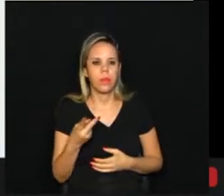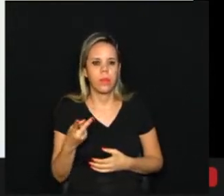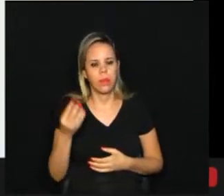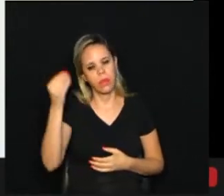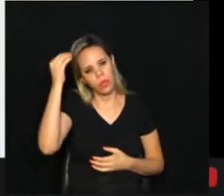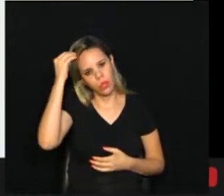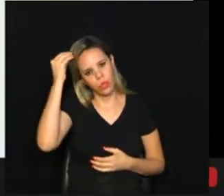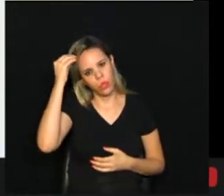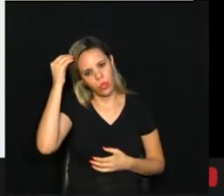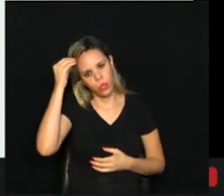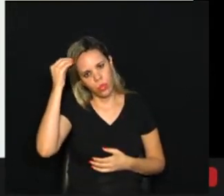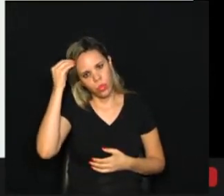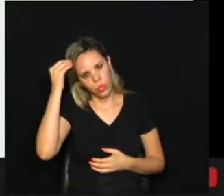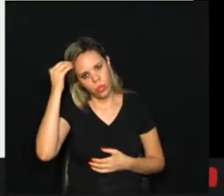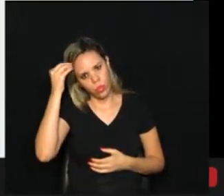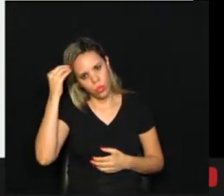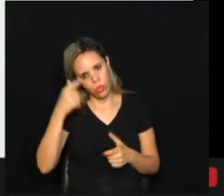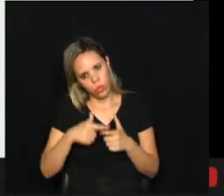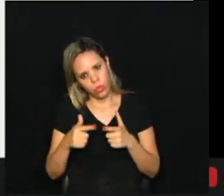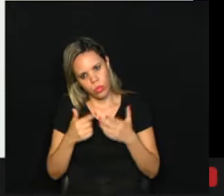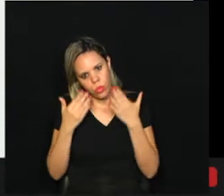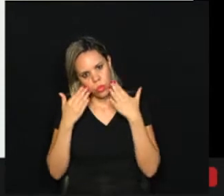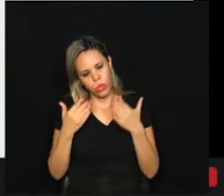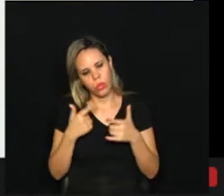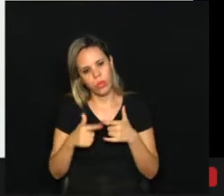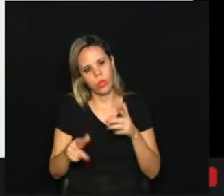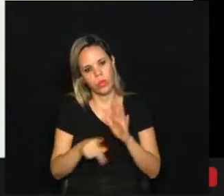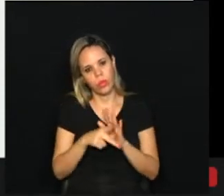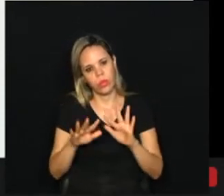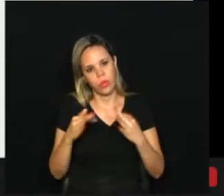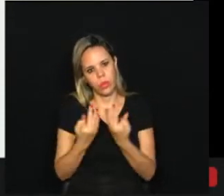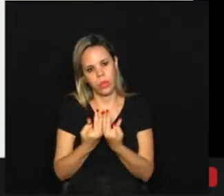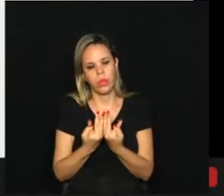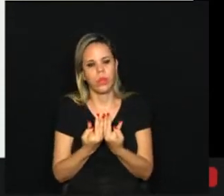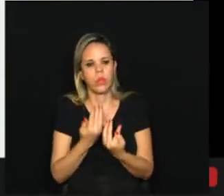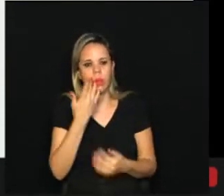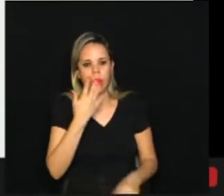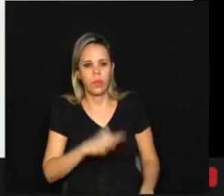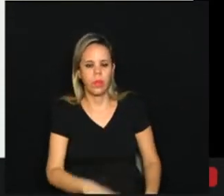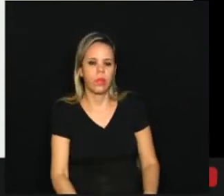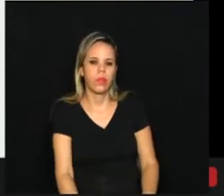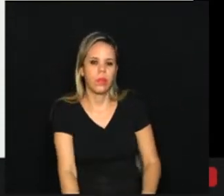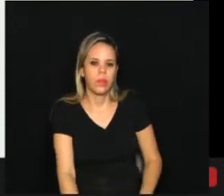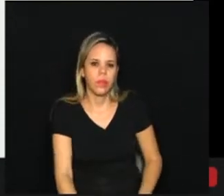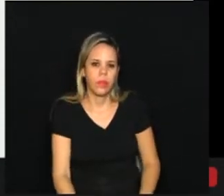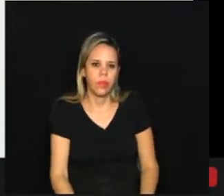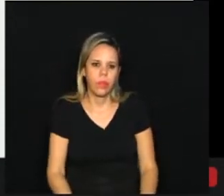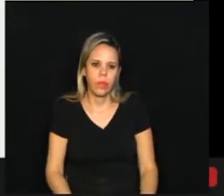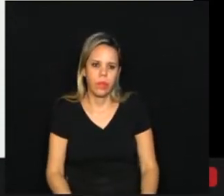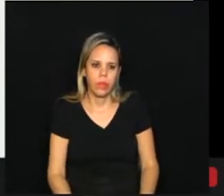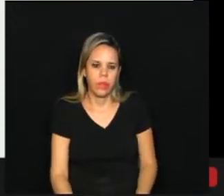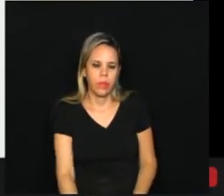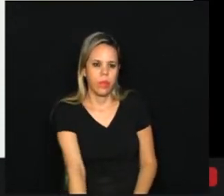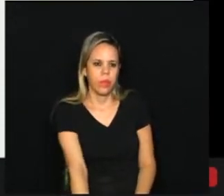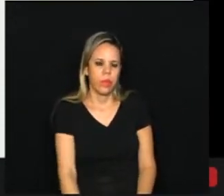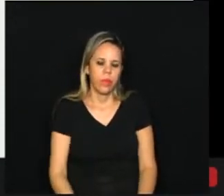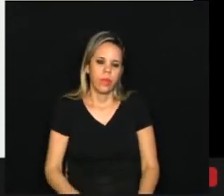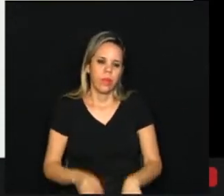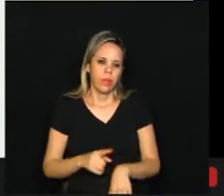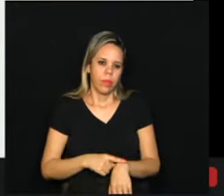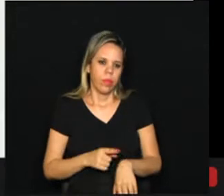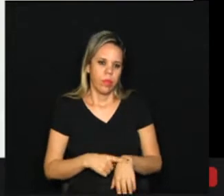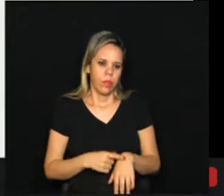culpa relacionada a toda essa exposição partiu da família dessa criança. Neste momento,